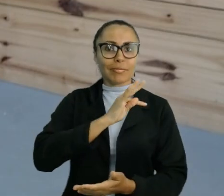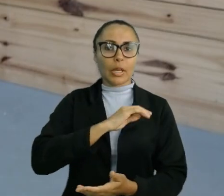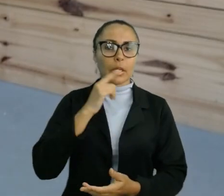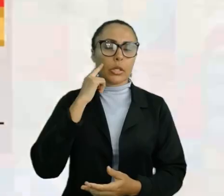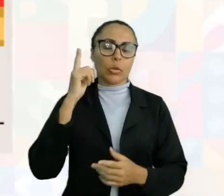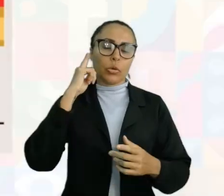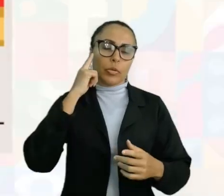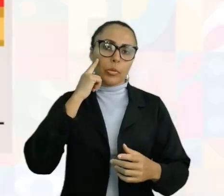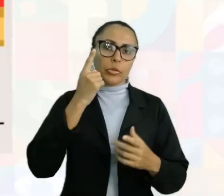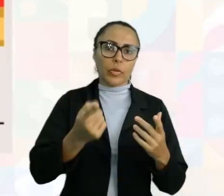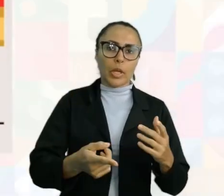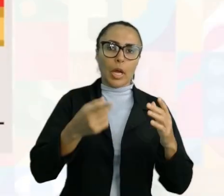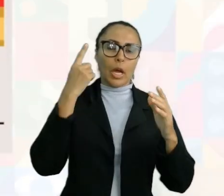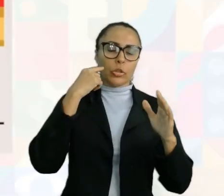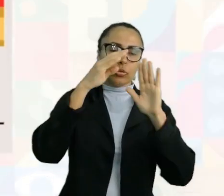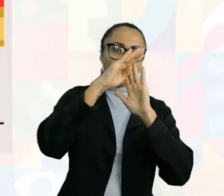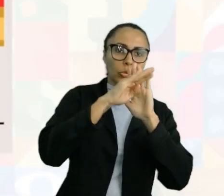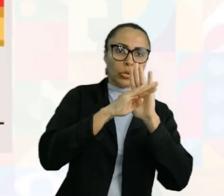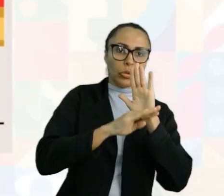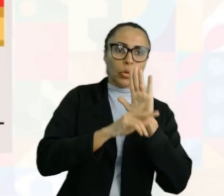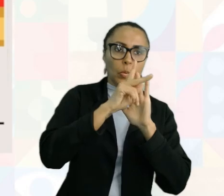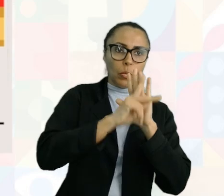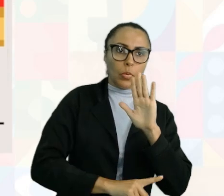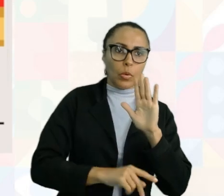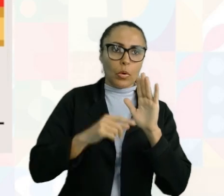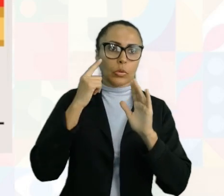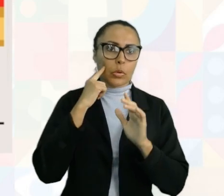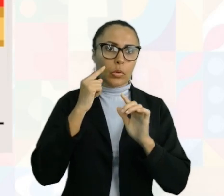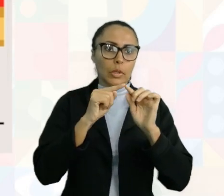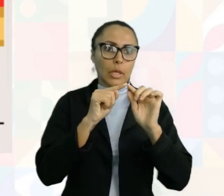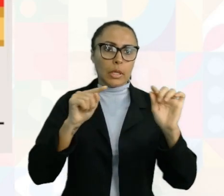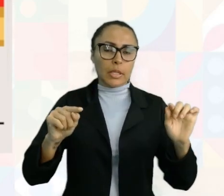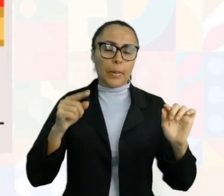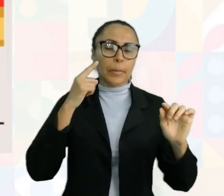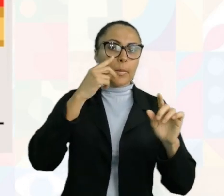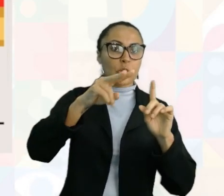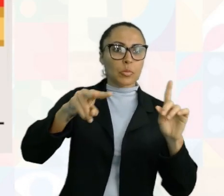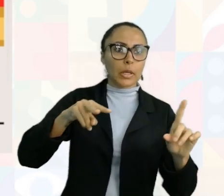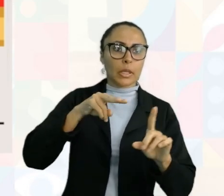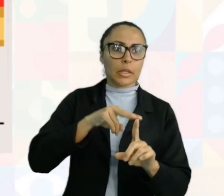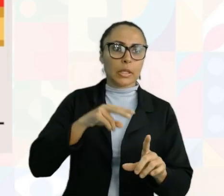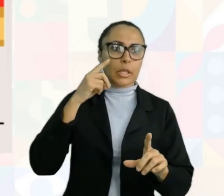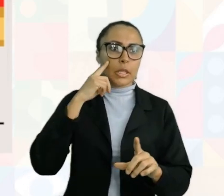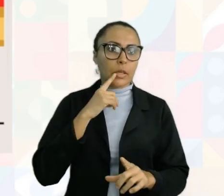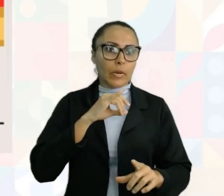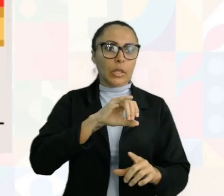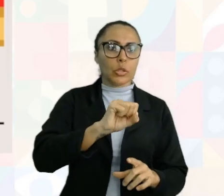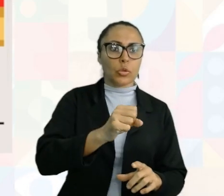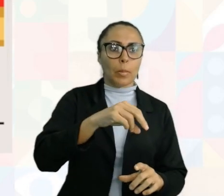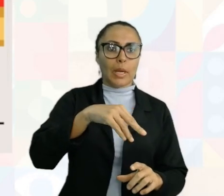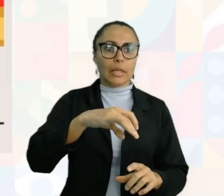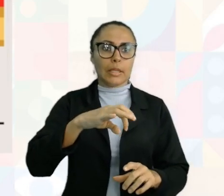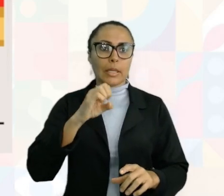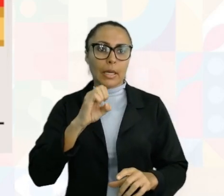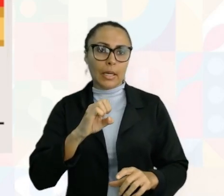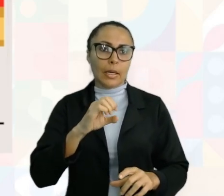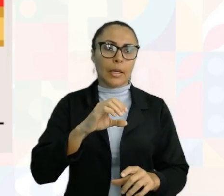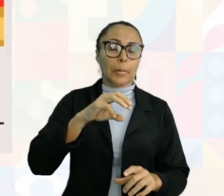vamos ver as projeções ortogonais e cilíndricas e a perspectiva isométrica, cavaleira e